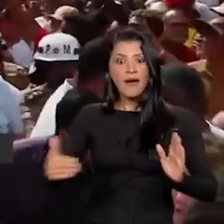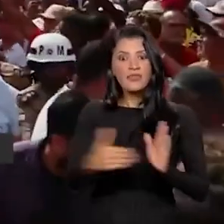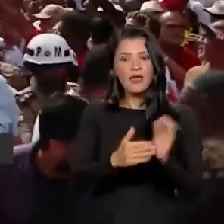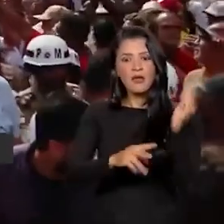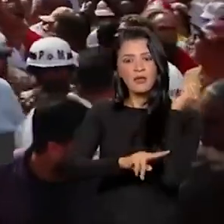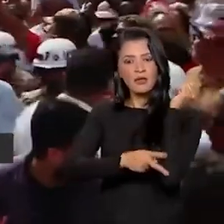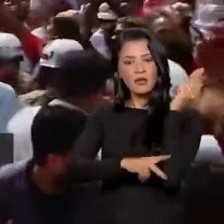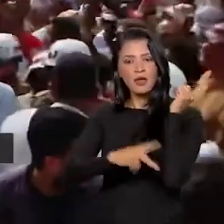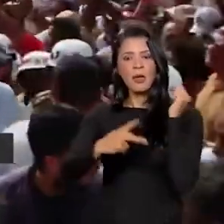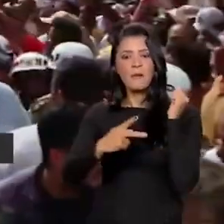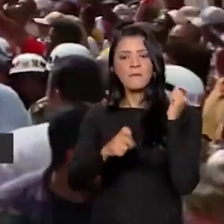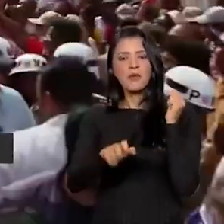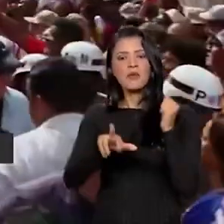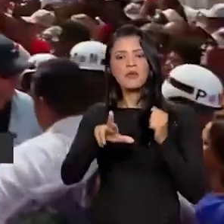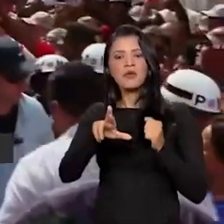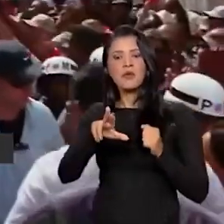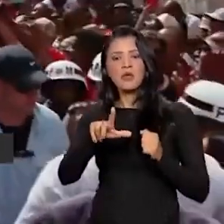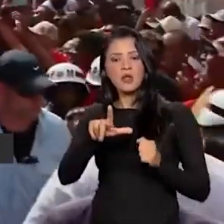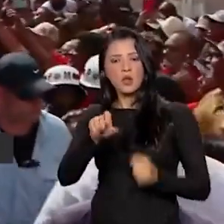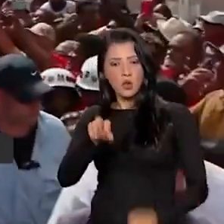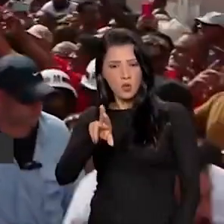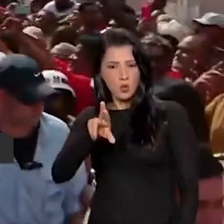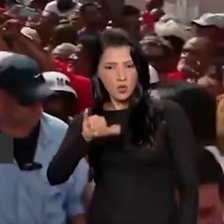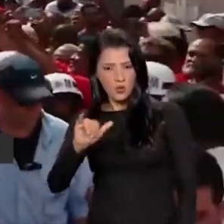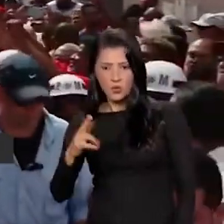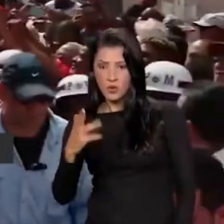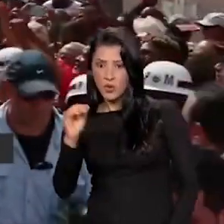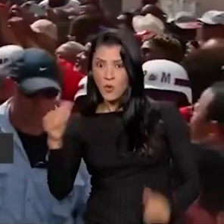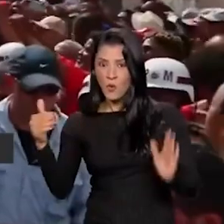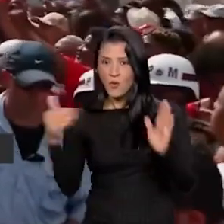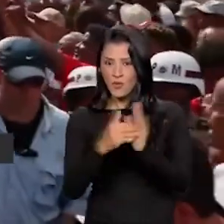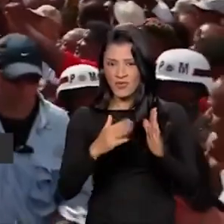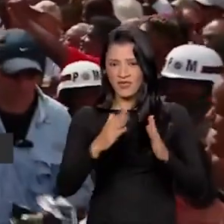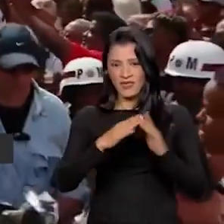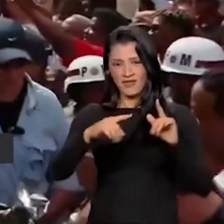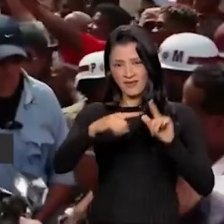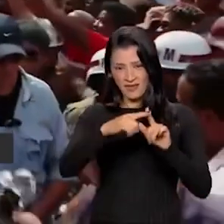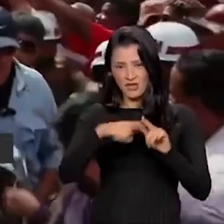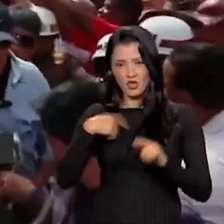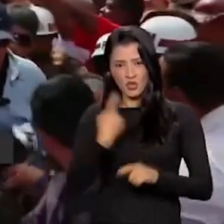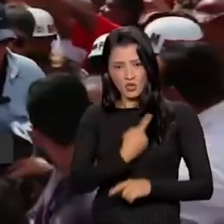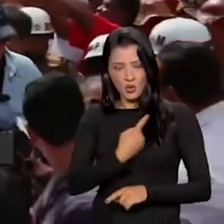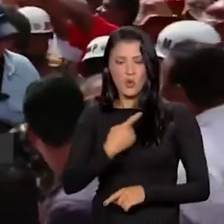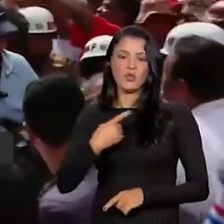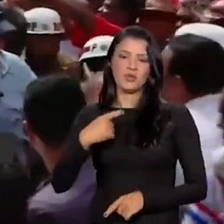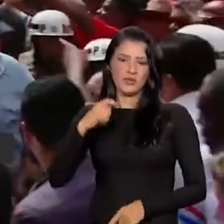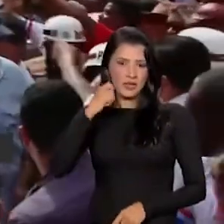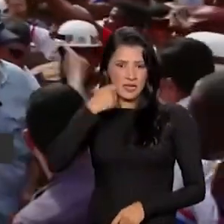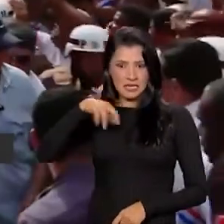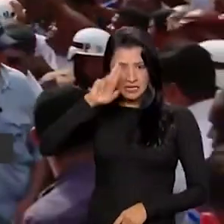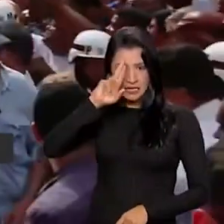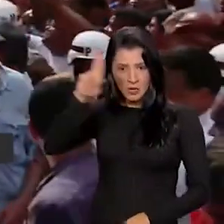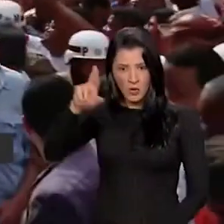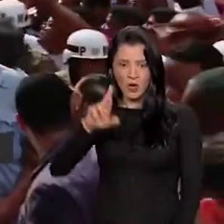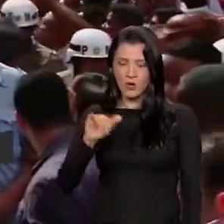Pelourinho, até chegar à Igreja de Nossa Senhora Rosário dos Pretos.